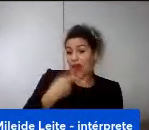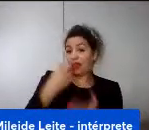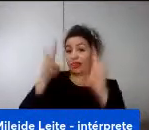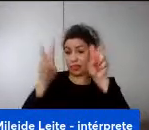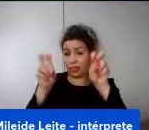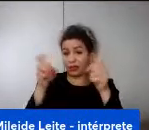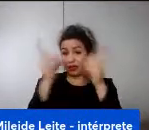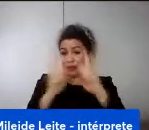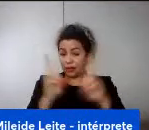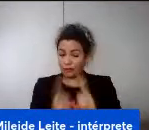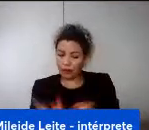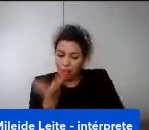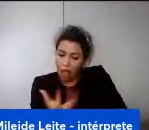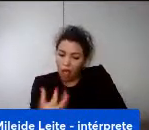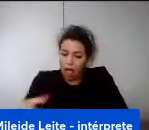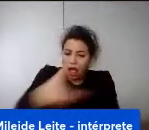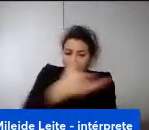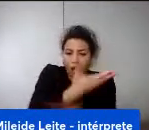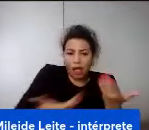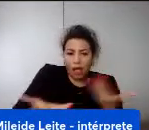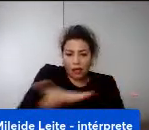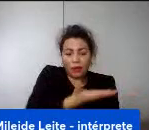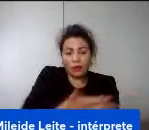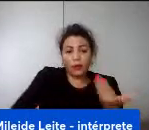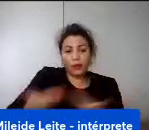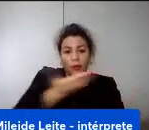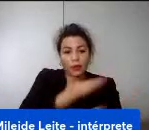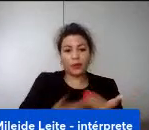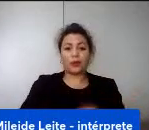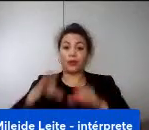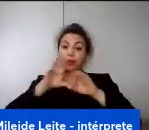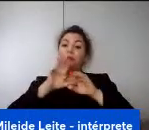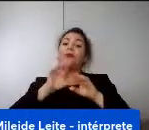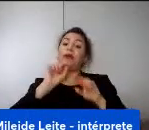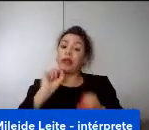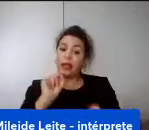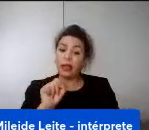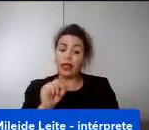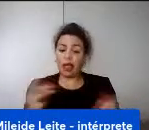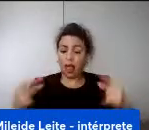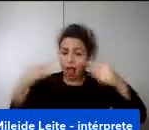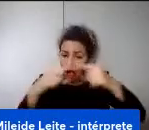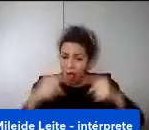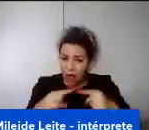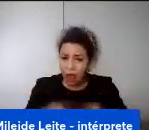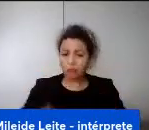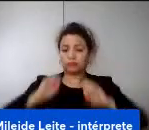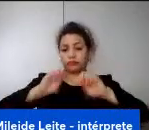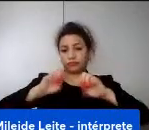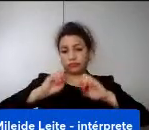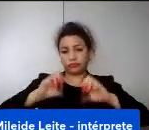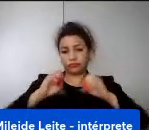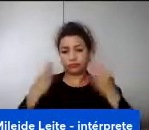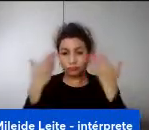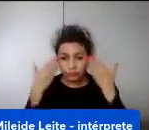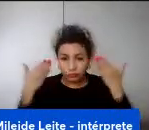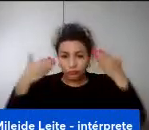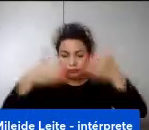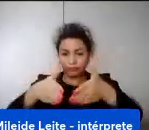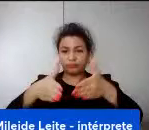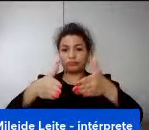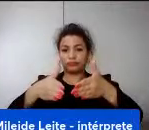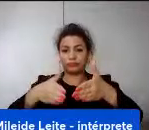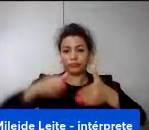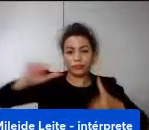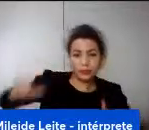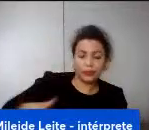são interdisciplinares, que são os ensinos que são relacionados ao ensino específico das